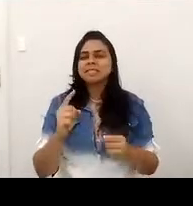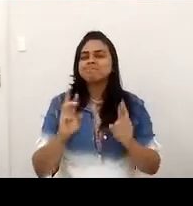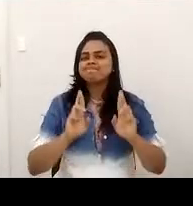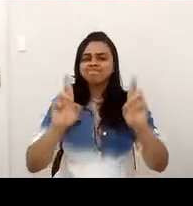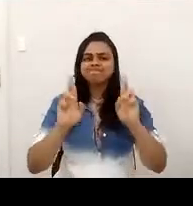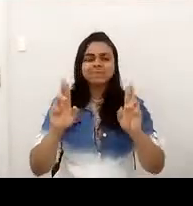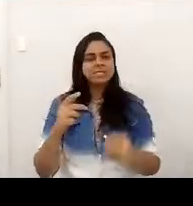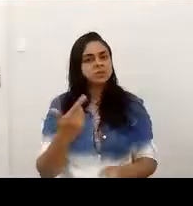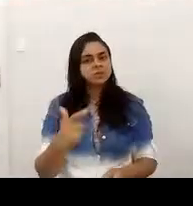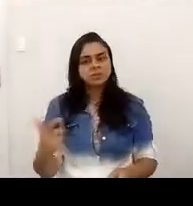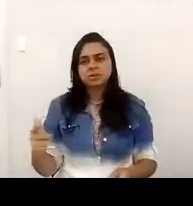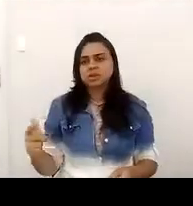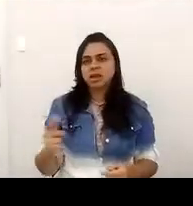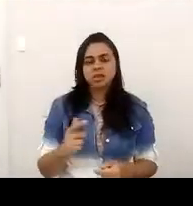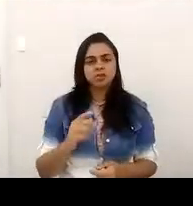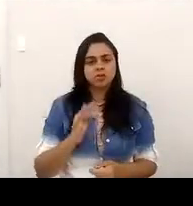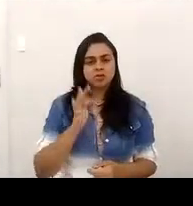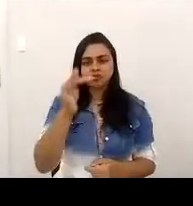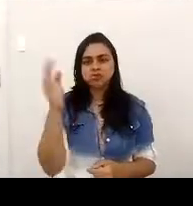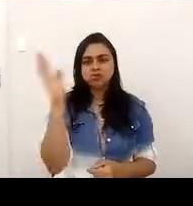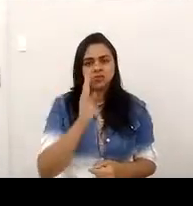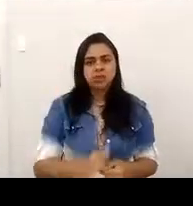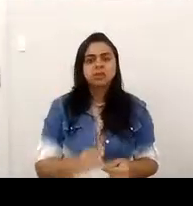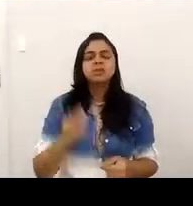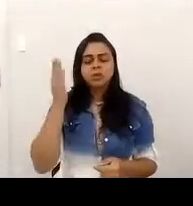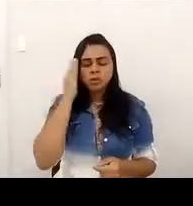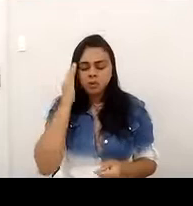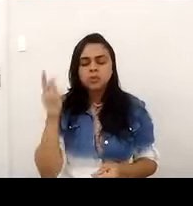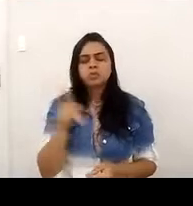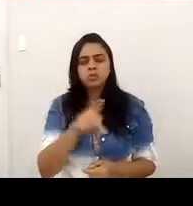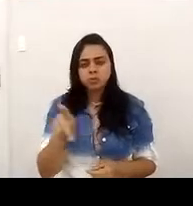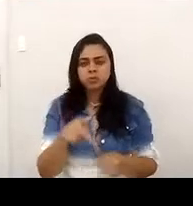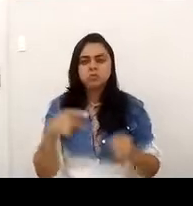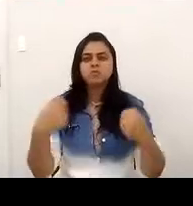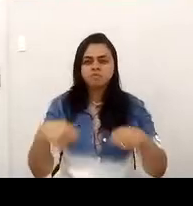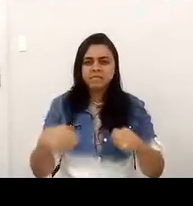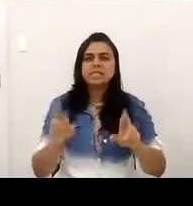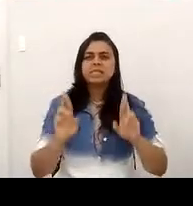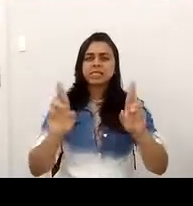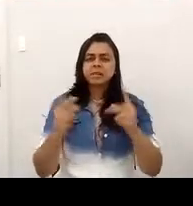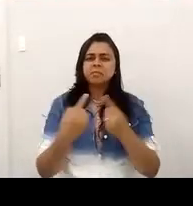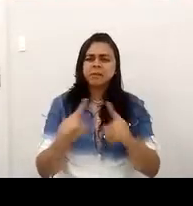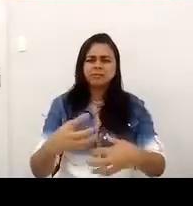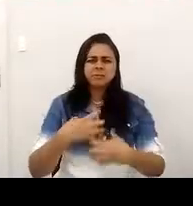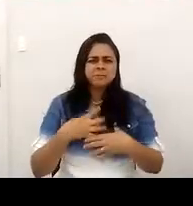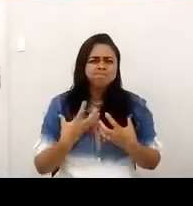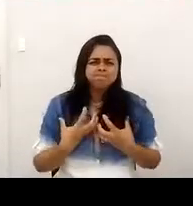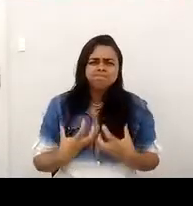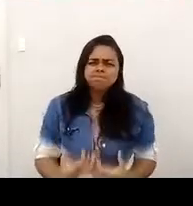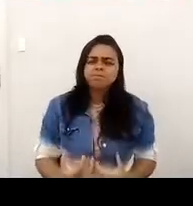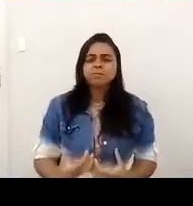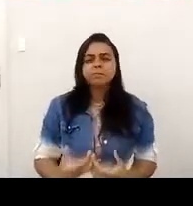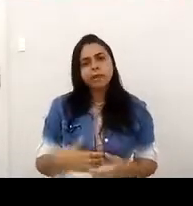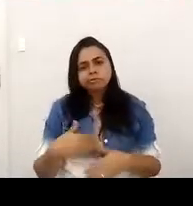ter esperança. Hoje eu não tenho, eu estou muito desanimada, indignada, e vai por aí.